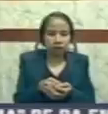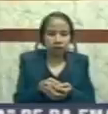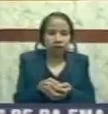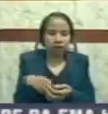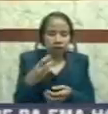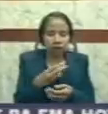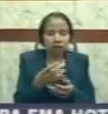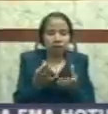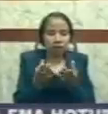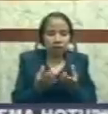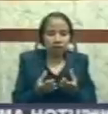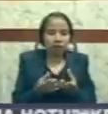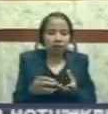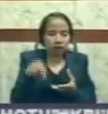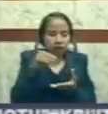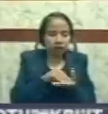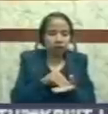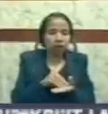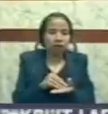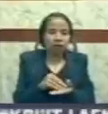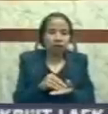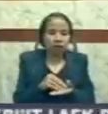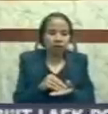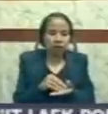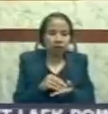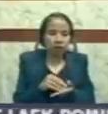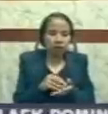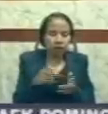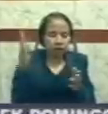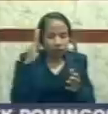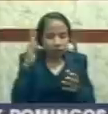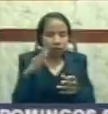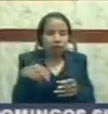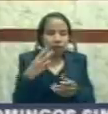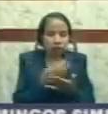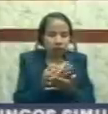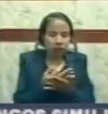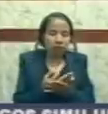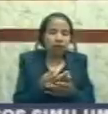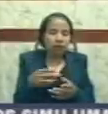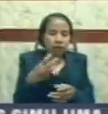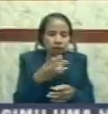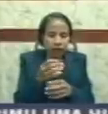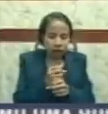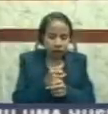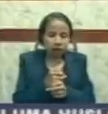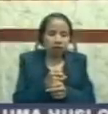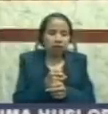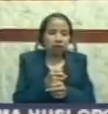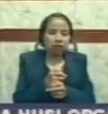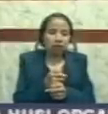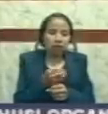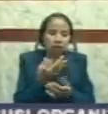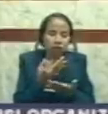Ita hakara katur ona transparência. Transparência hoje osa neve itacimo, transparência hoje osa neve ita